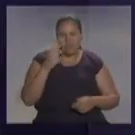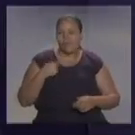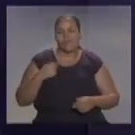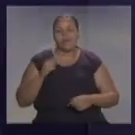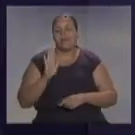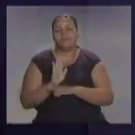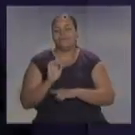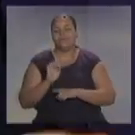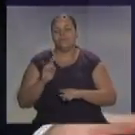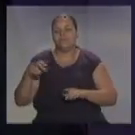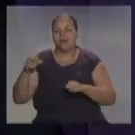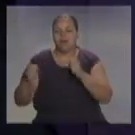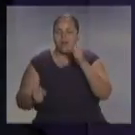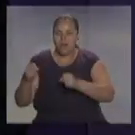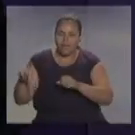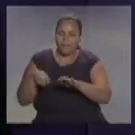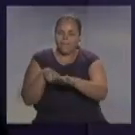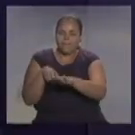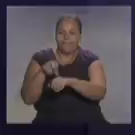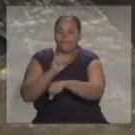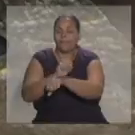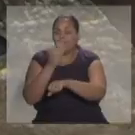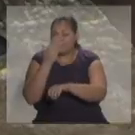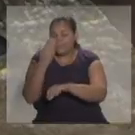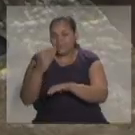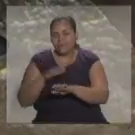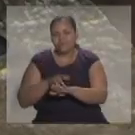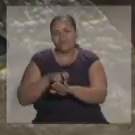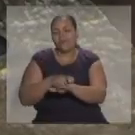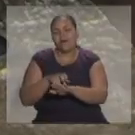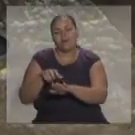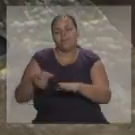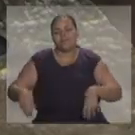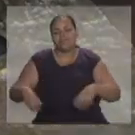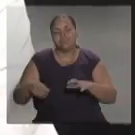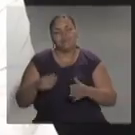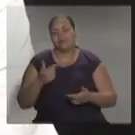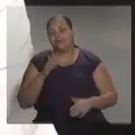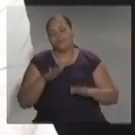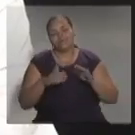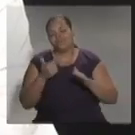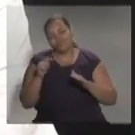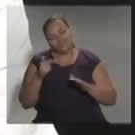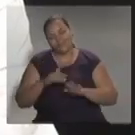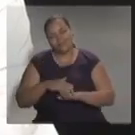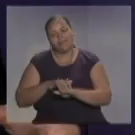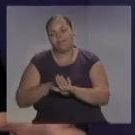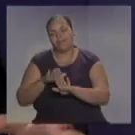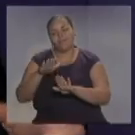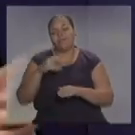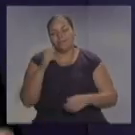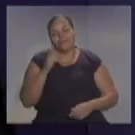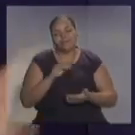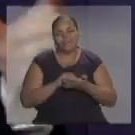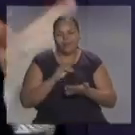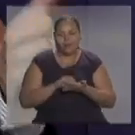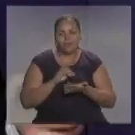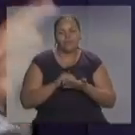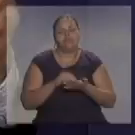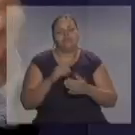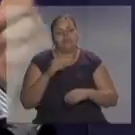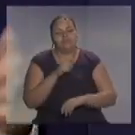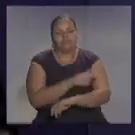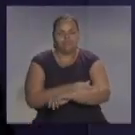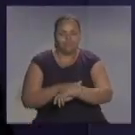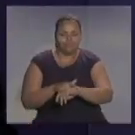às vezes tem a rampa e o cidadão para o carro, estaciona na frente da rampa. E às vezes nem existe a rampa, então, né? É uma questão de educação, mas o